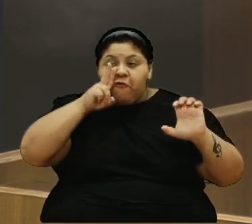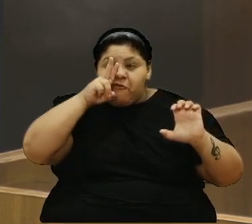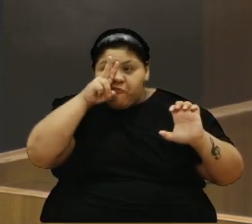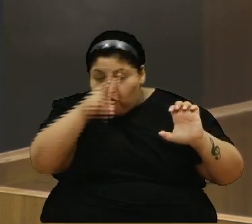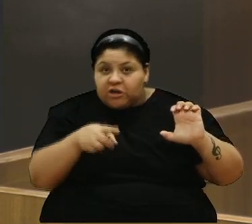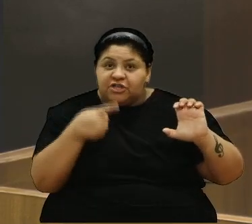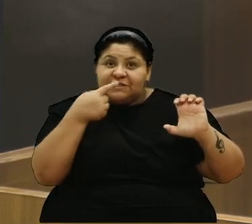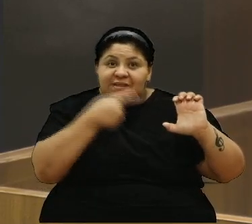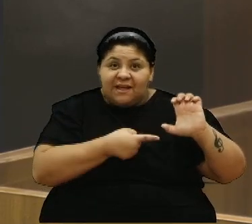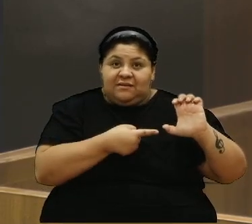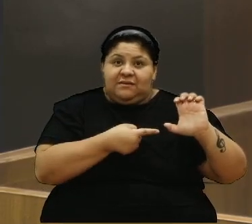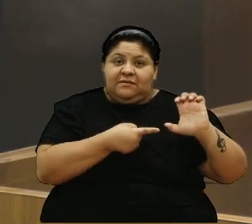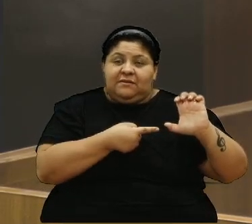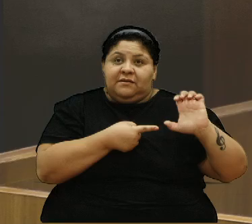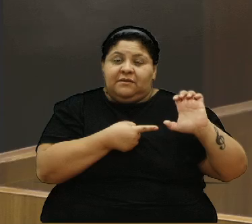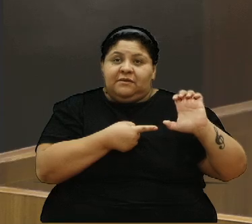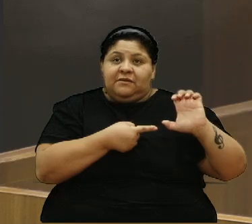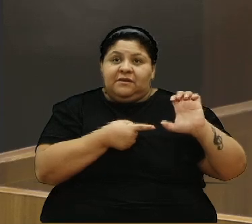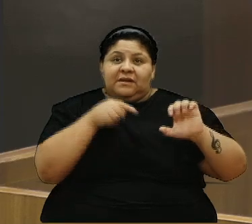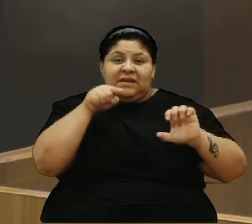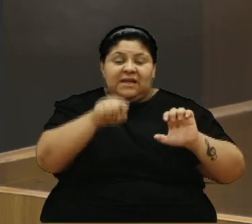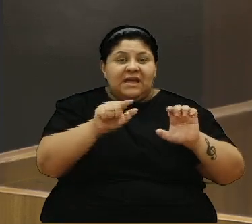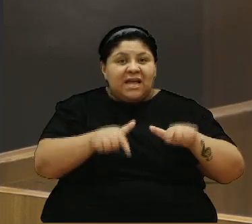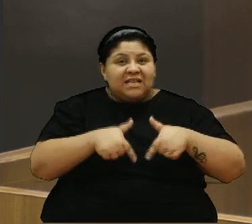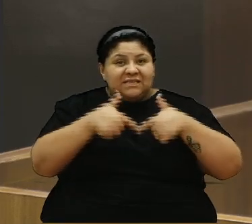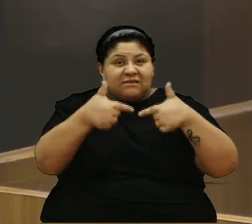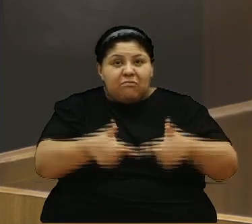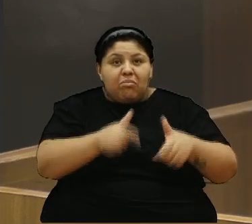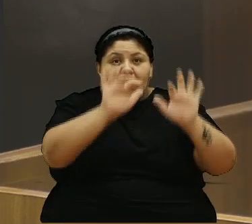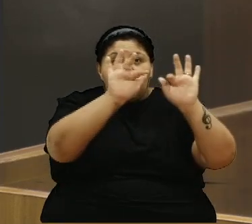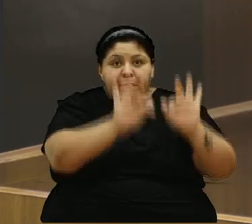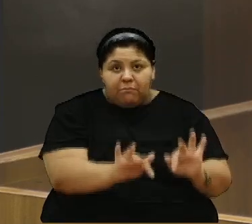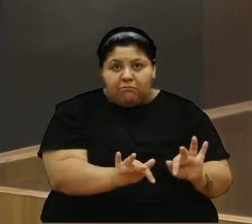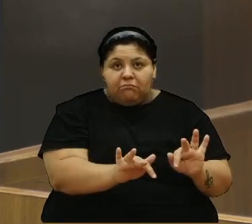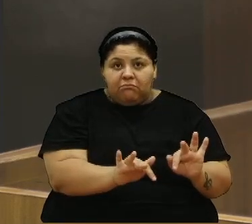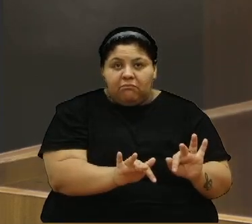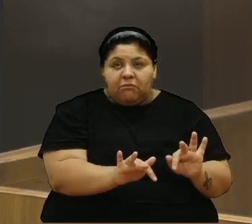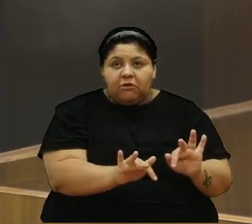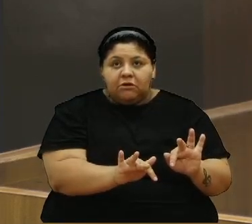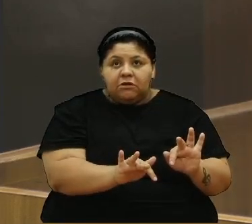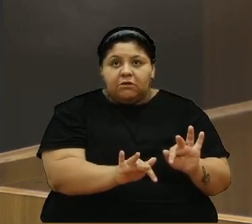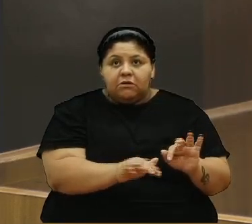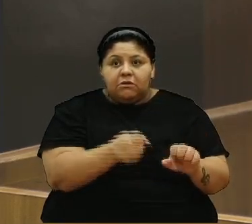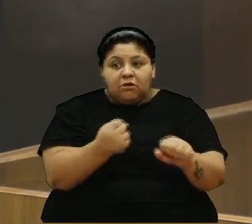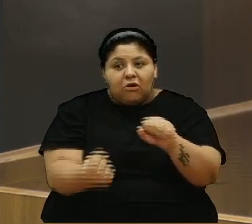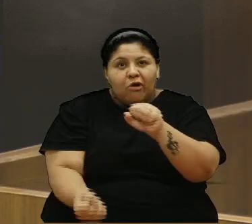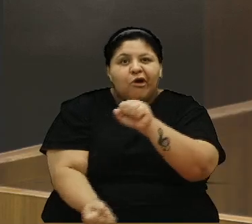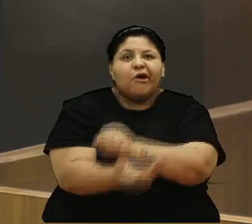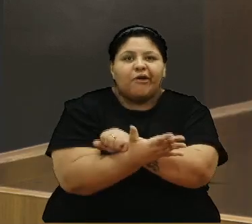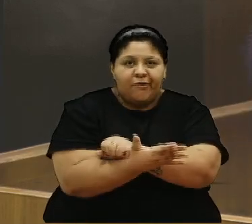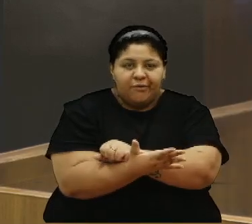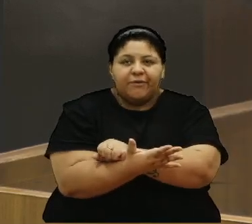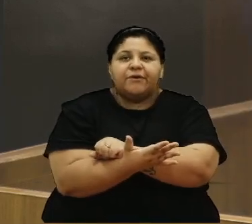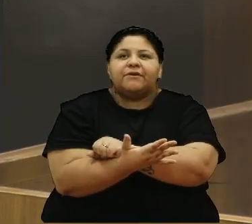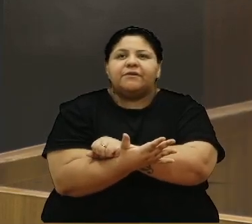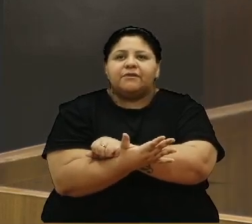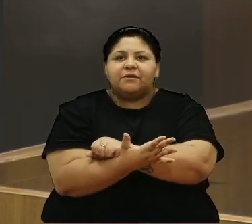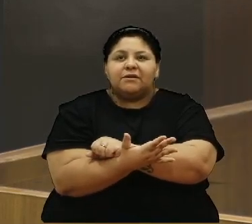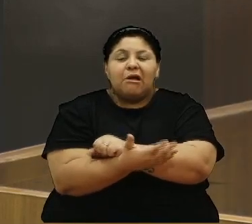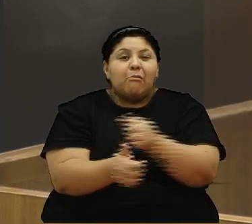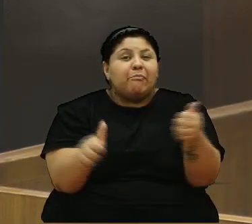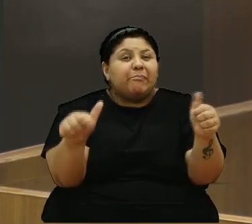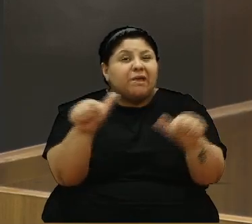esquerda, esta medida provisória caiu e as fraudes ficaram